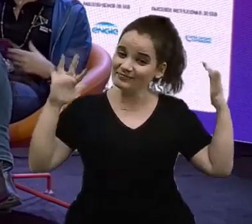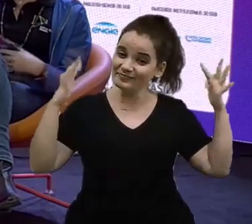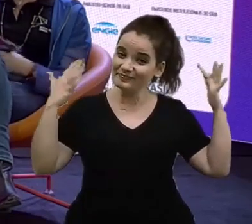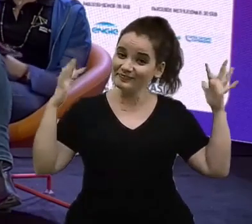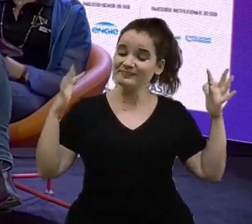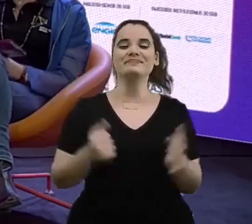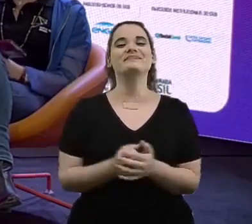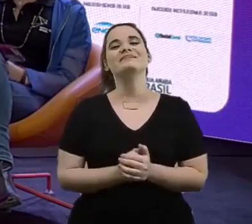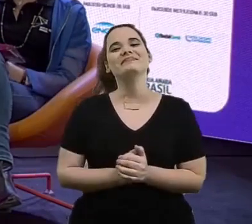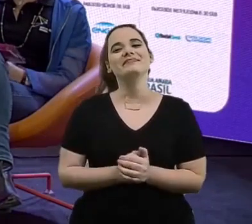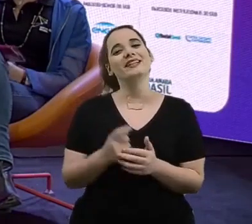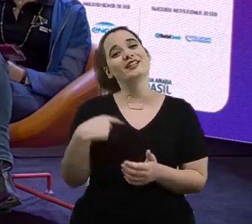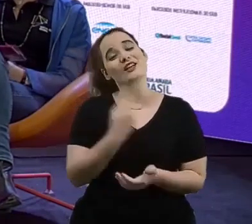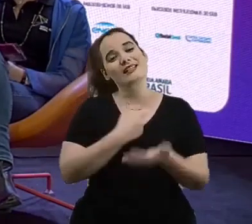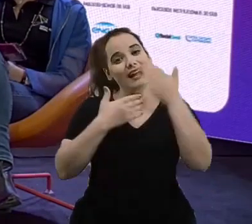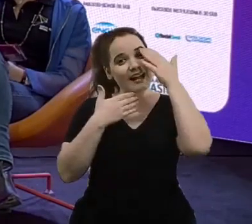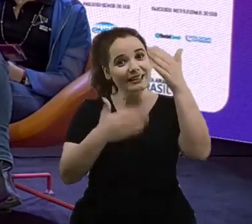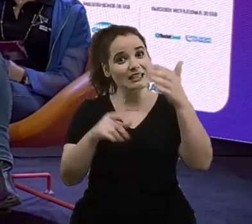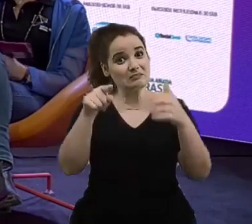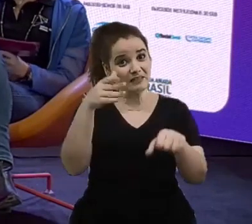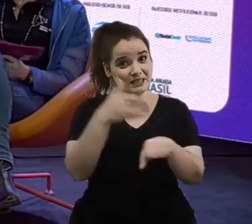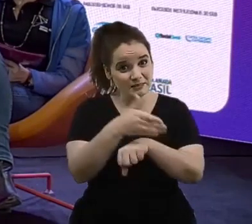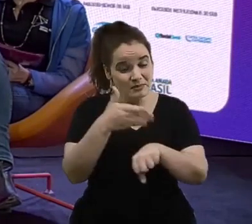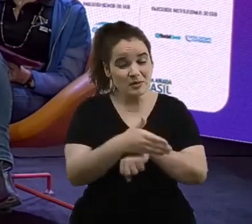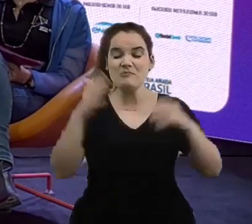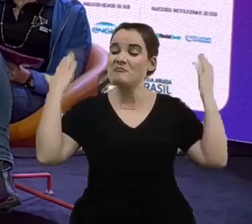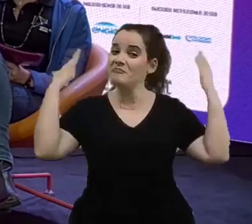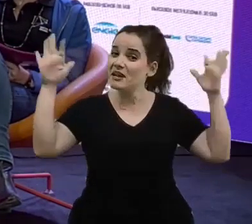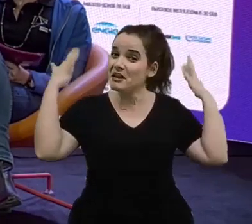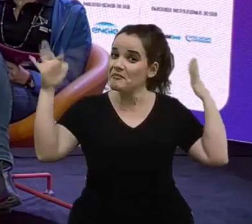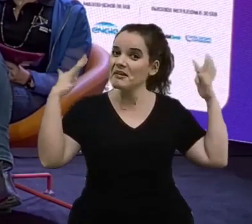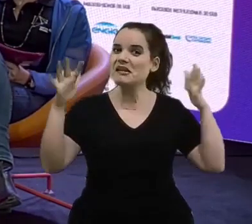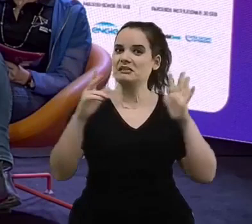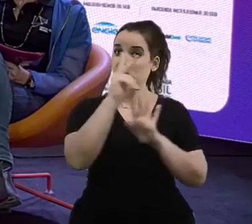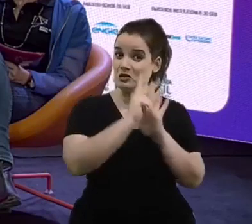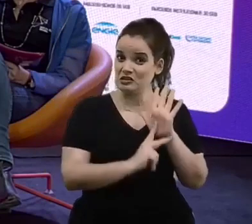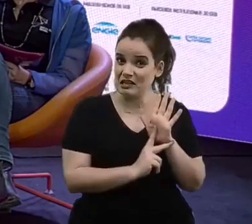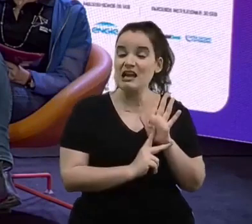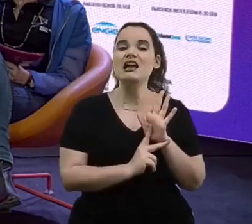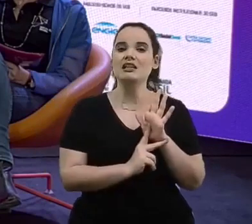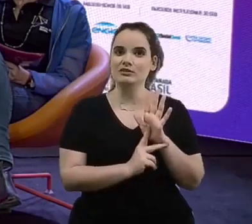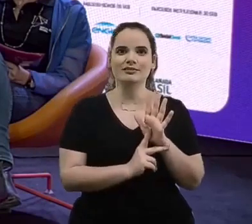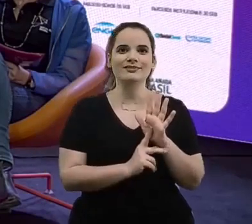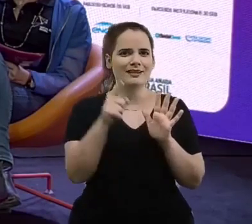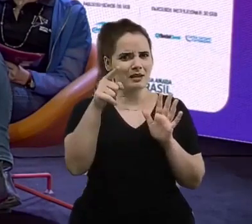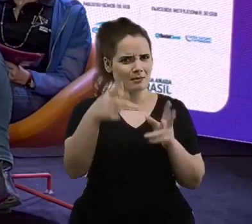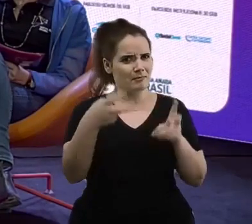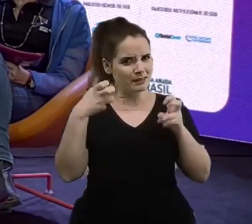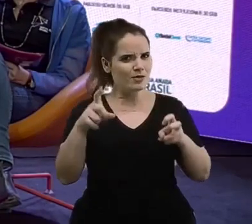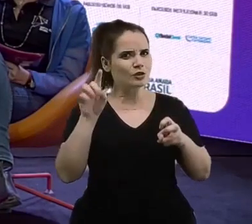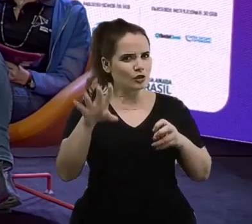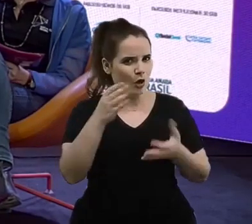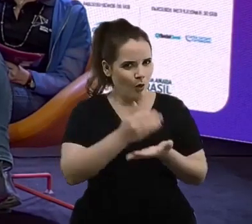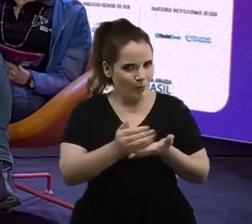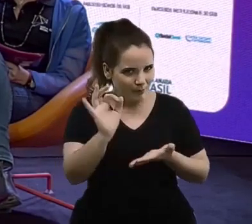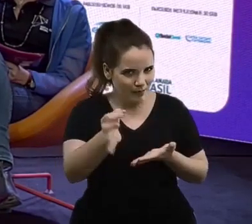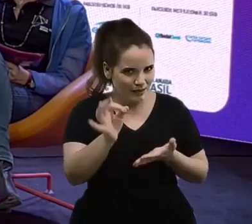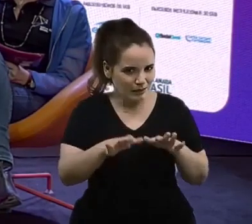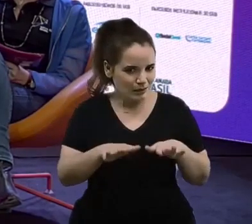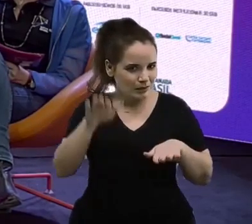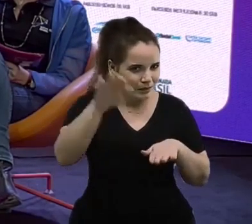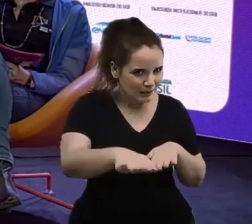pandemia. Né? Então, enquanto problema, a gente tem um processo extremamente artesanal, né? A gente brinca